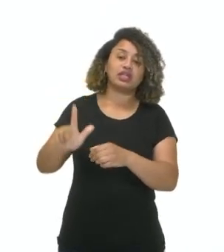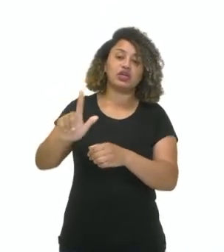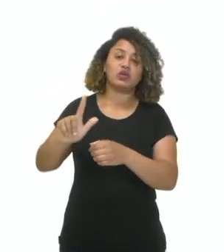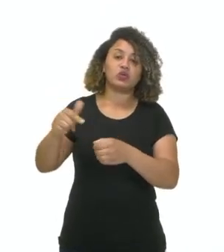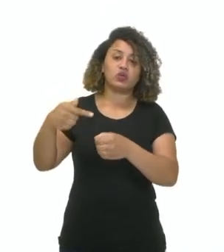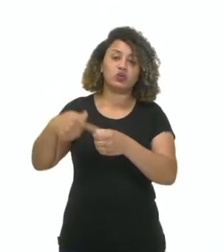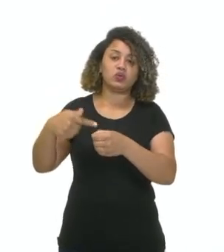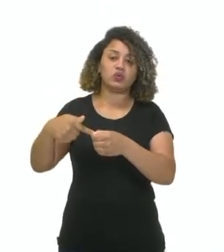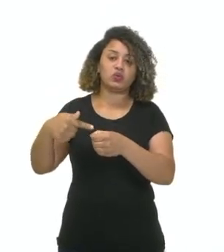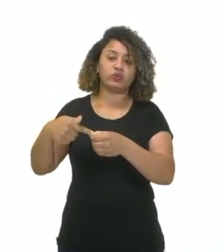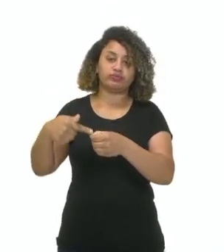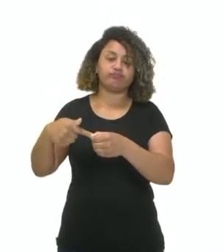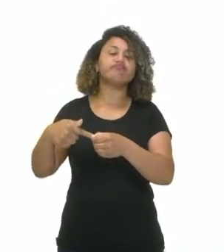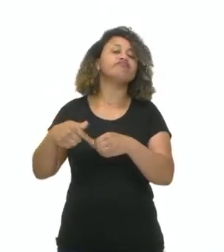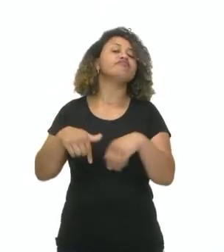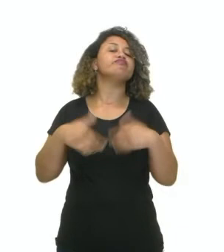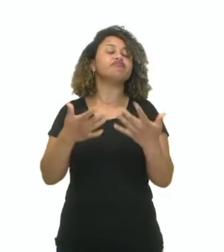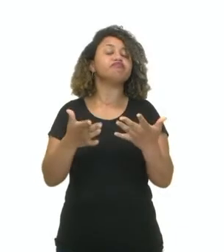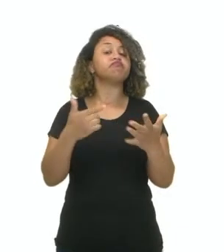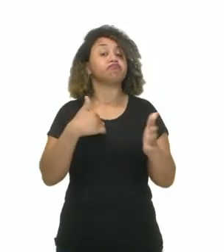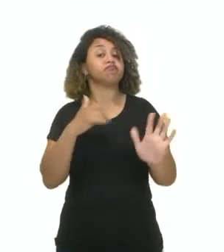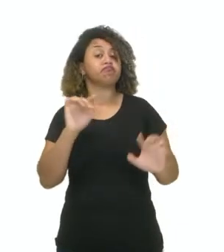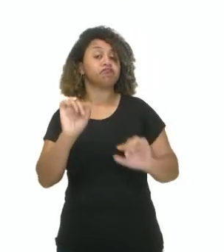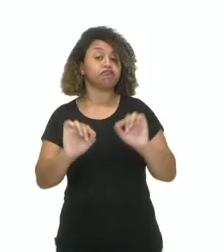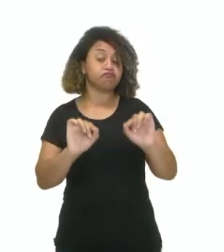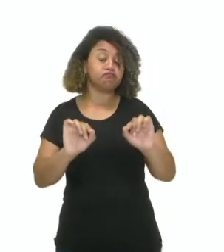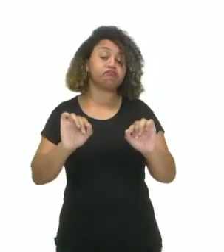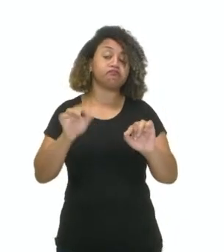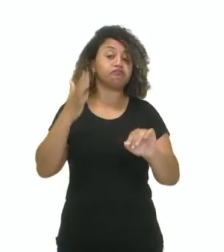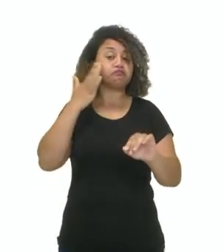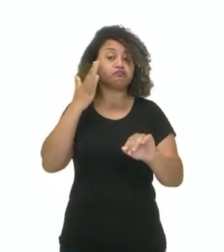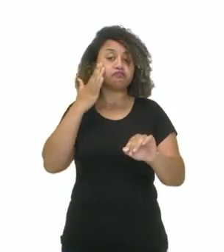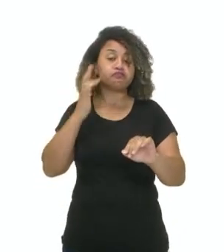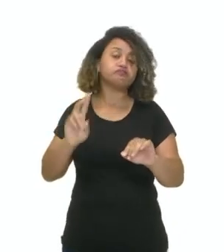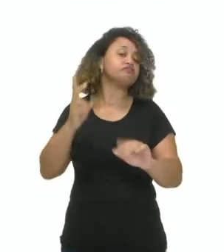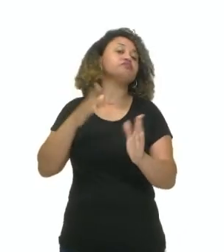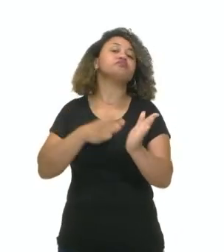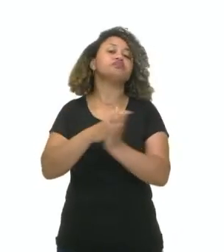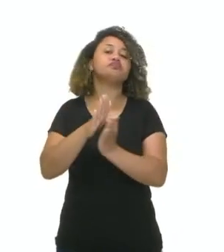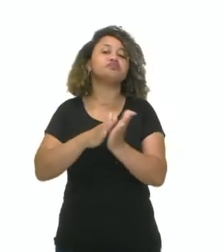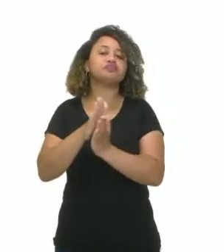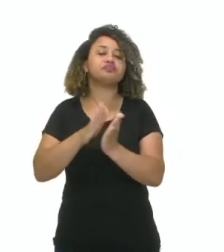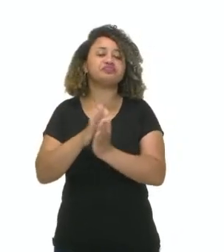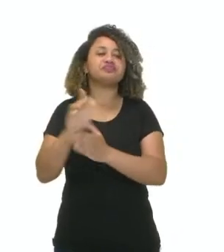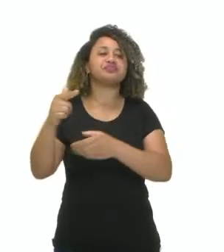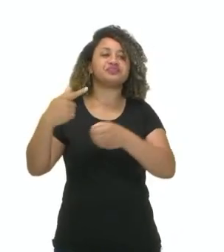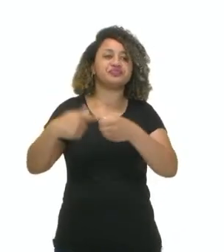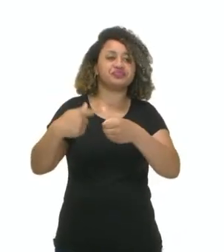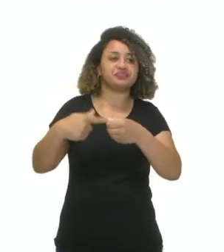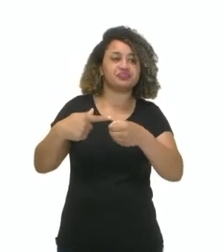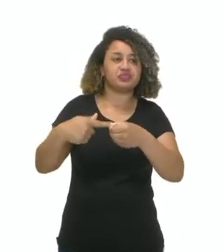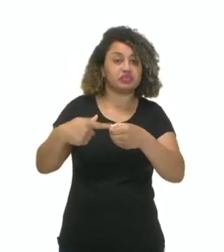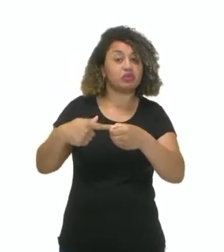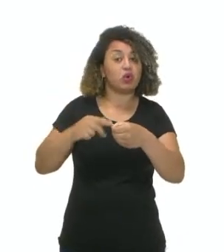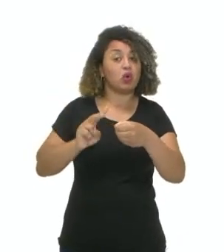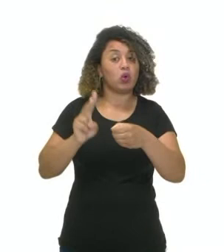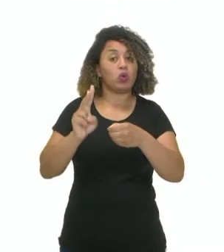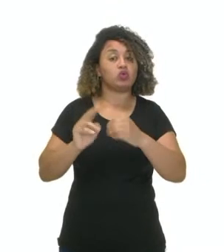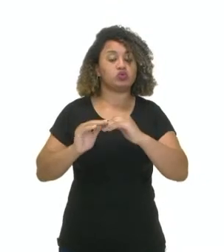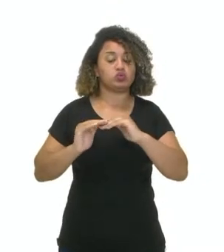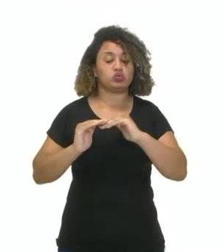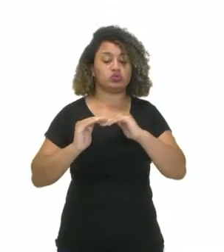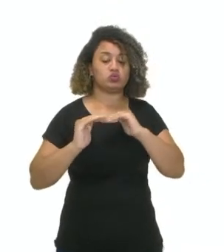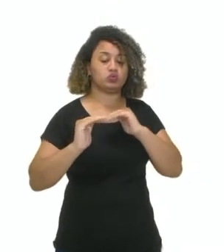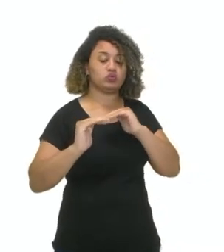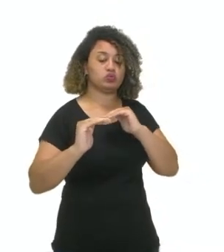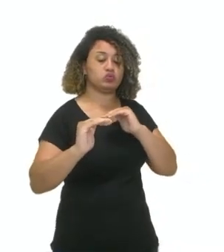de combustível. Supondo que essa média de consumo de combustível seja mantida durante